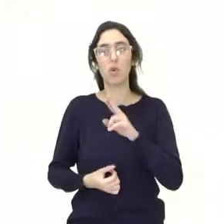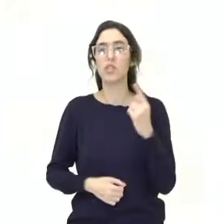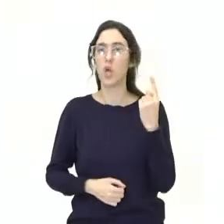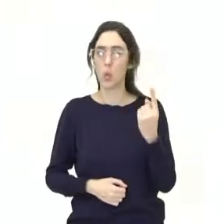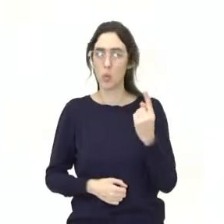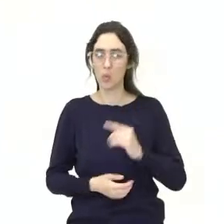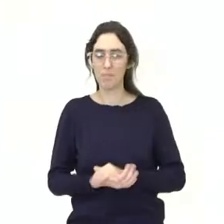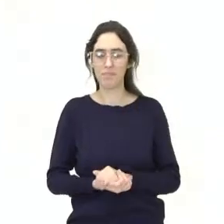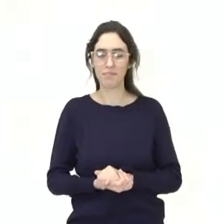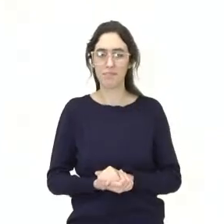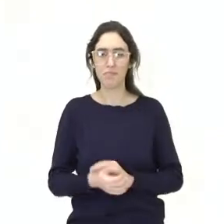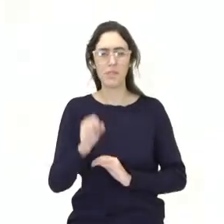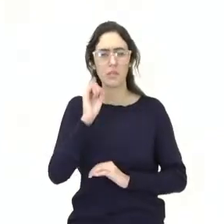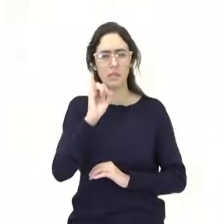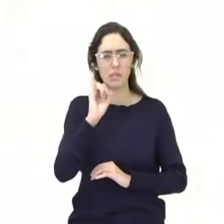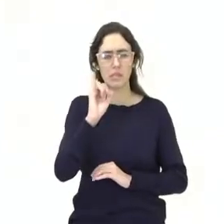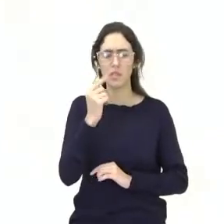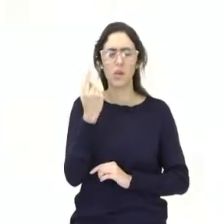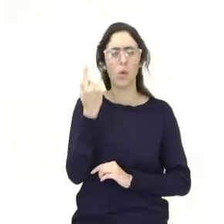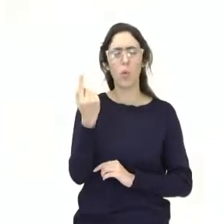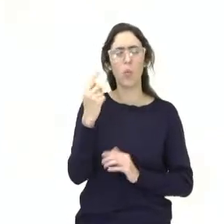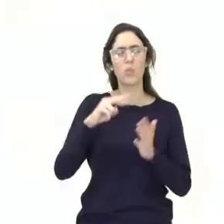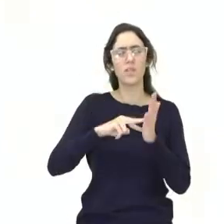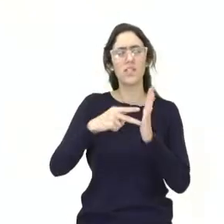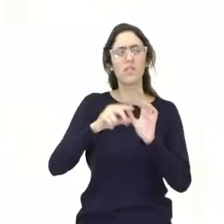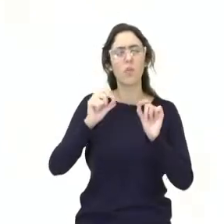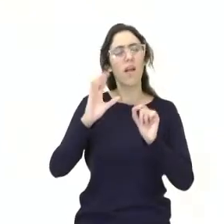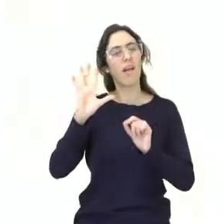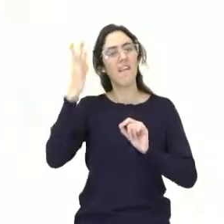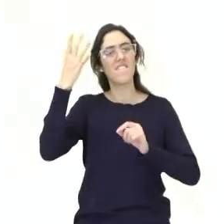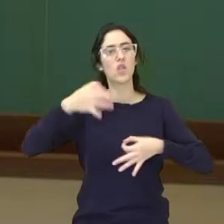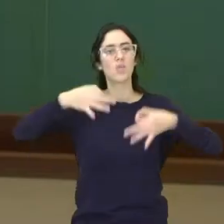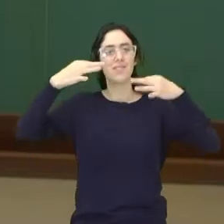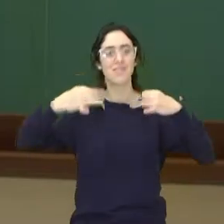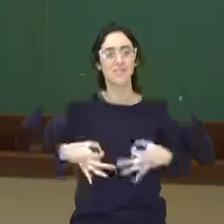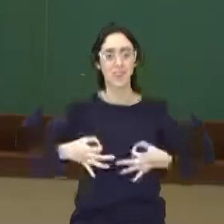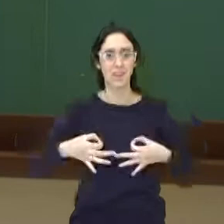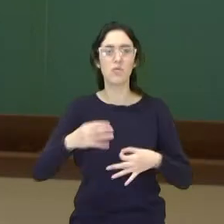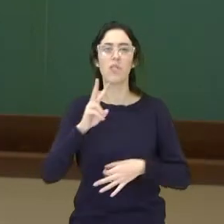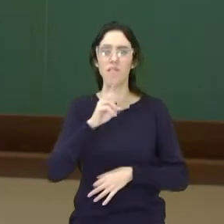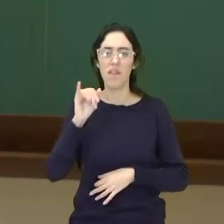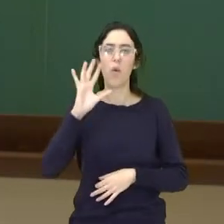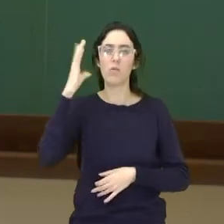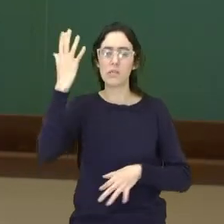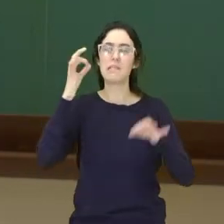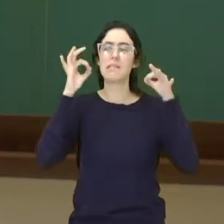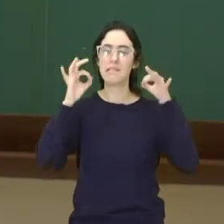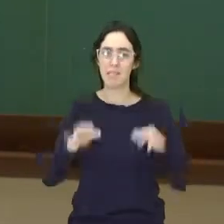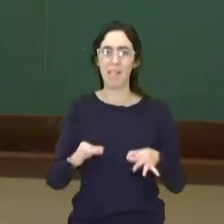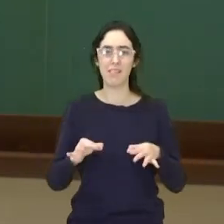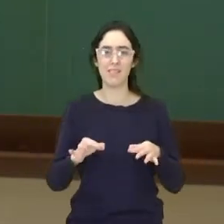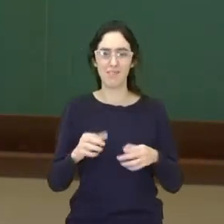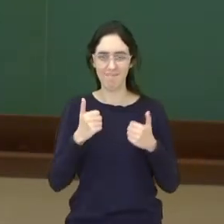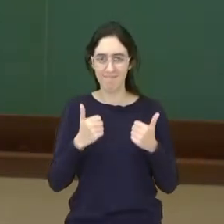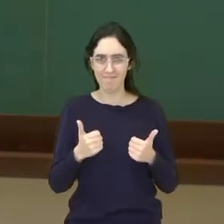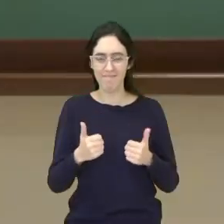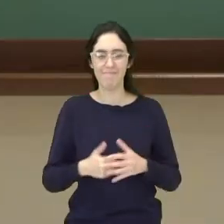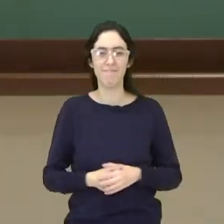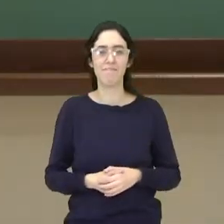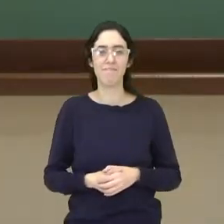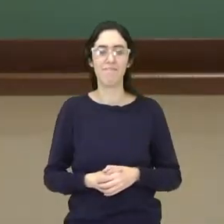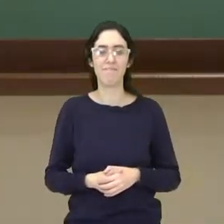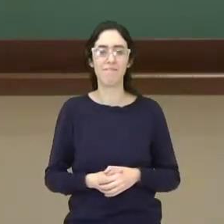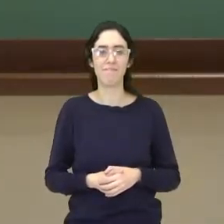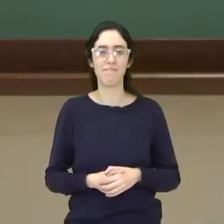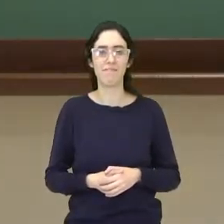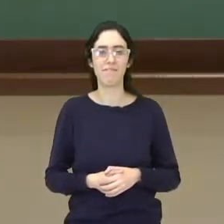a probabilidade for igual a 1, temos um evento certo, que ocorre com certeza. Beleza?